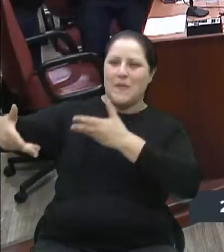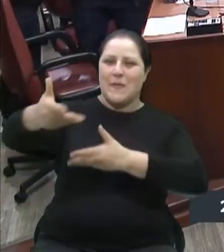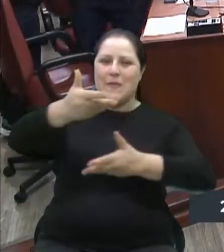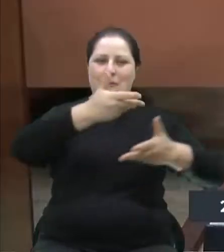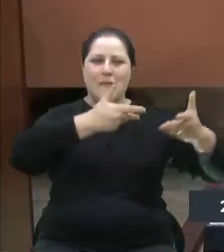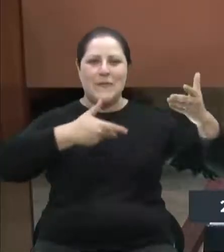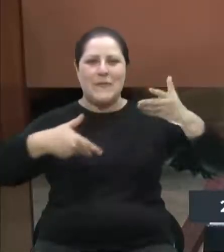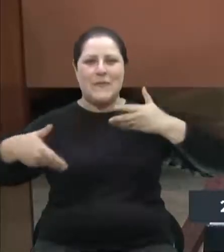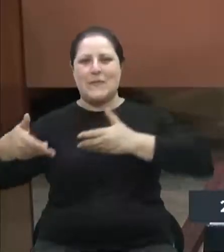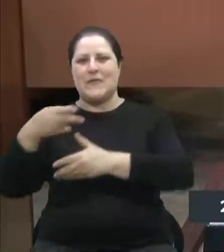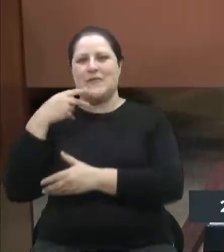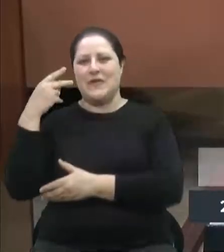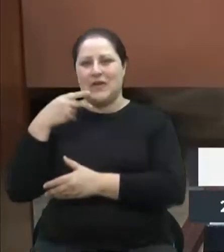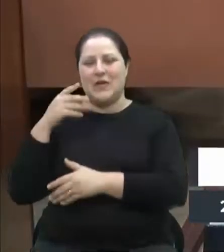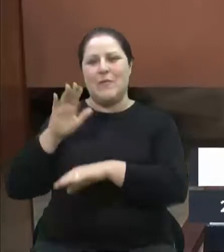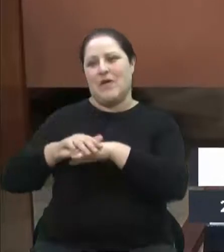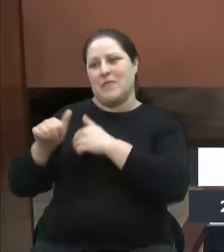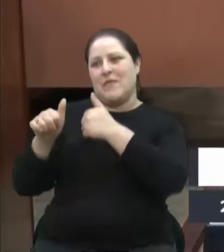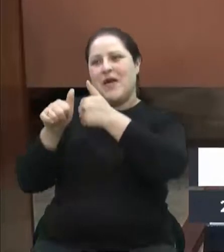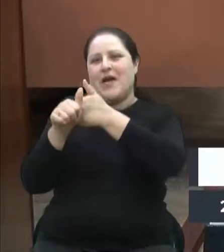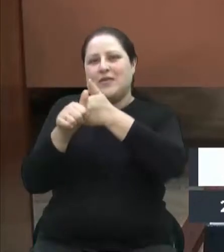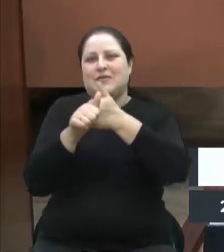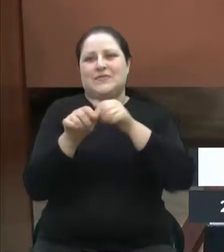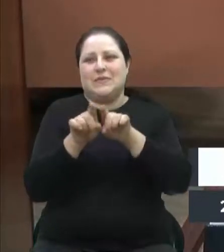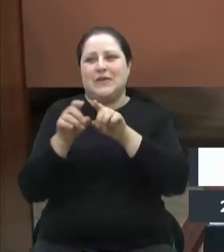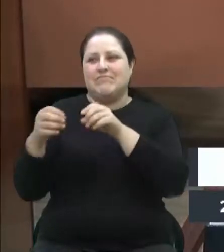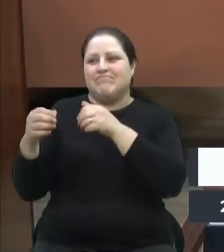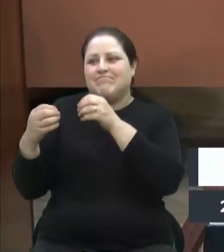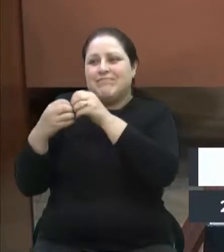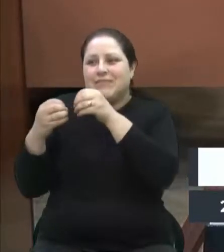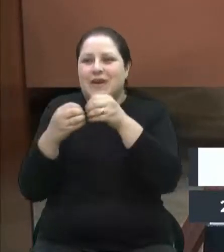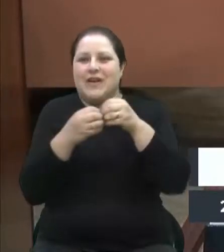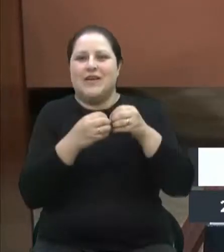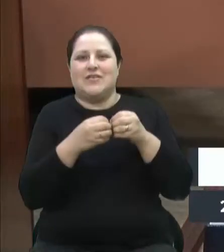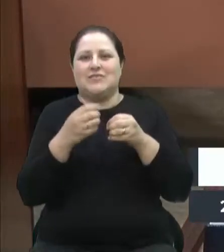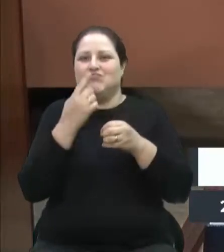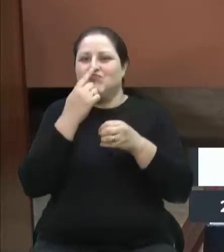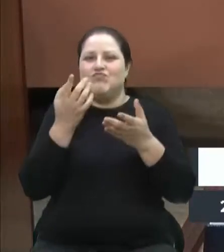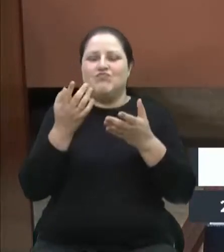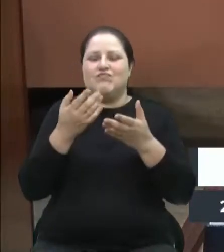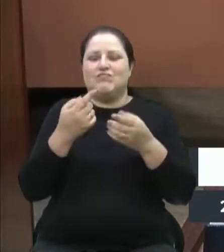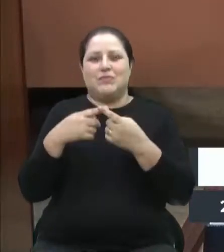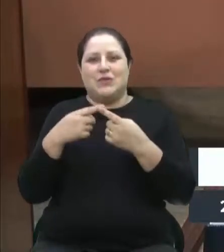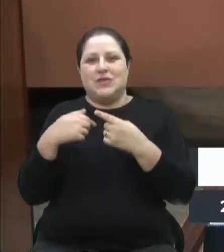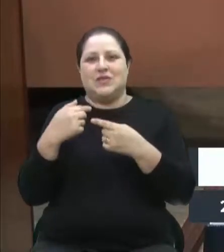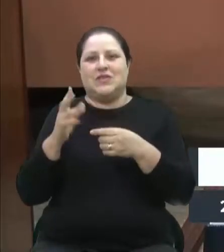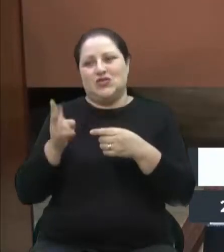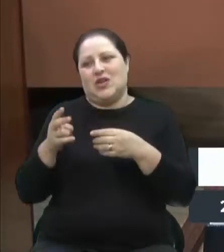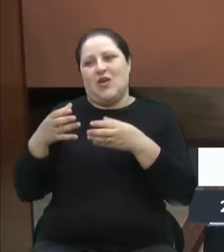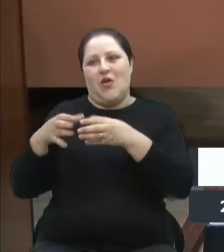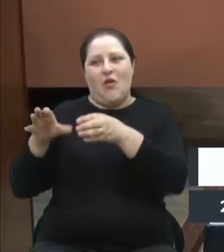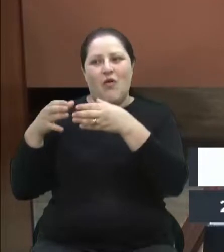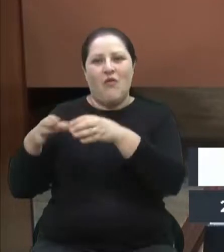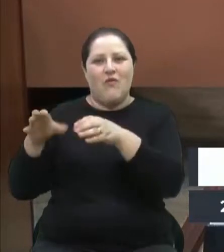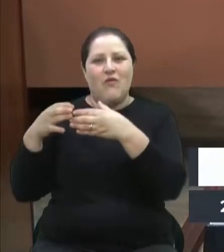vereadores uma aproximação entre nós também porque a gente conviveu